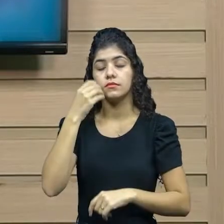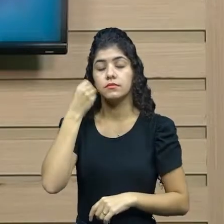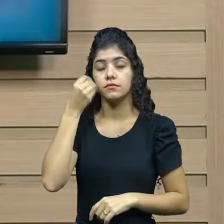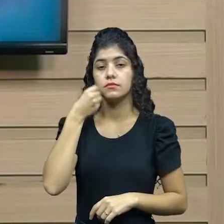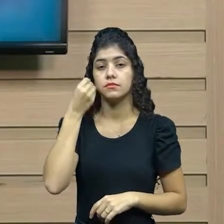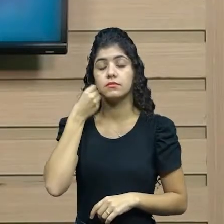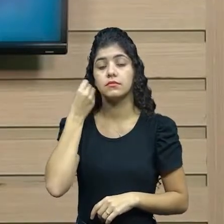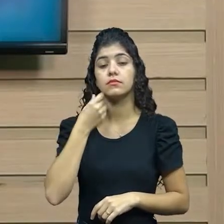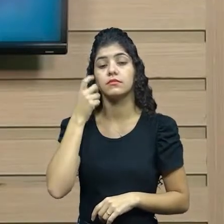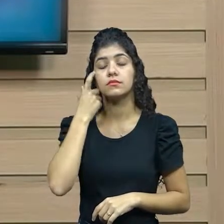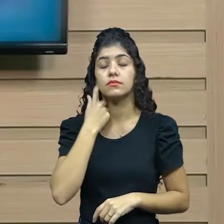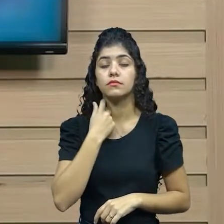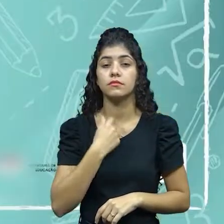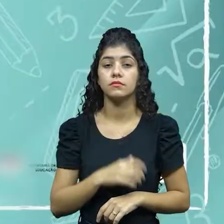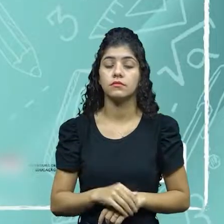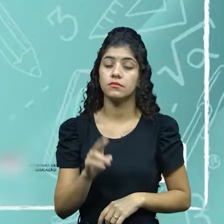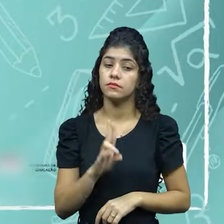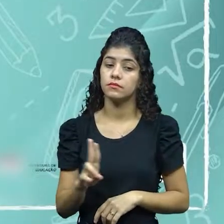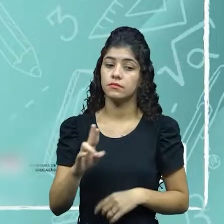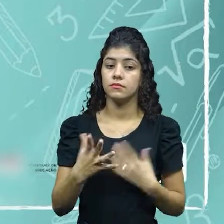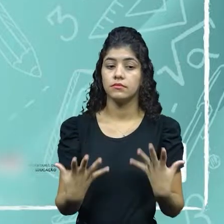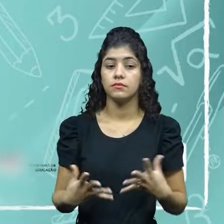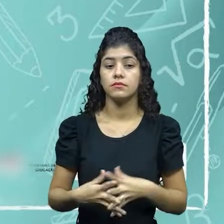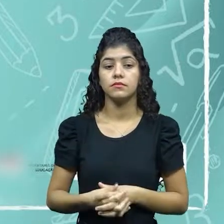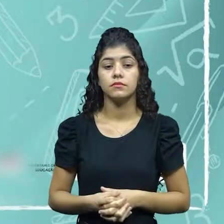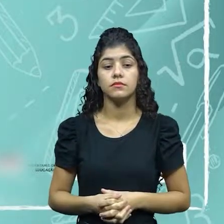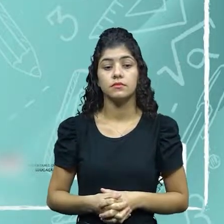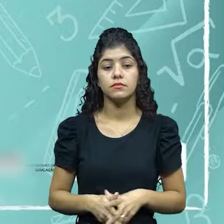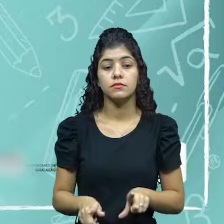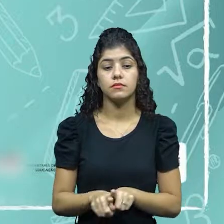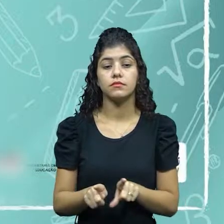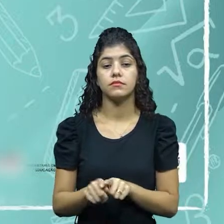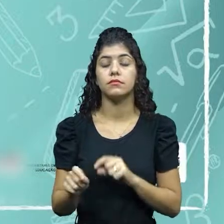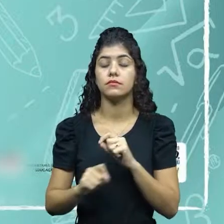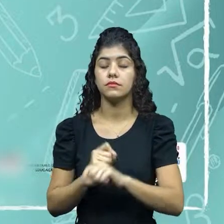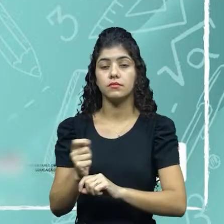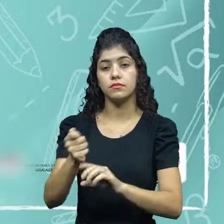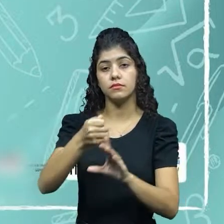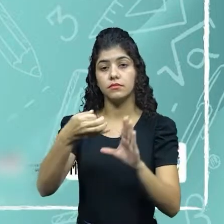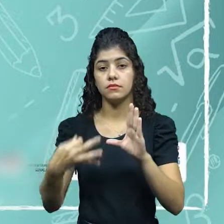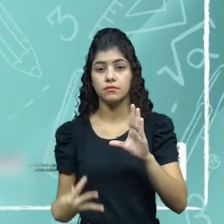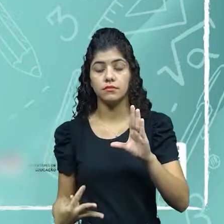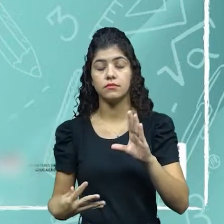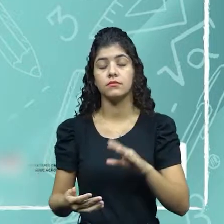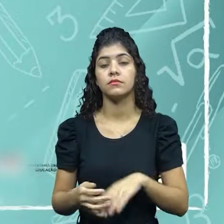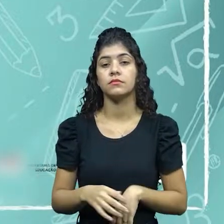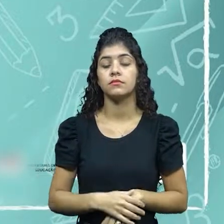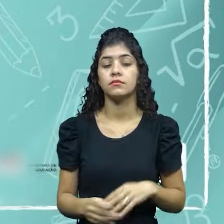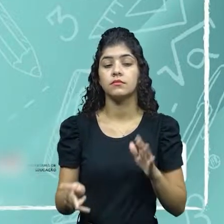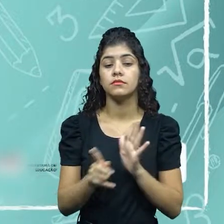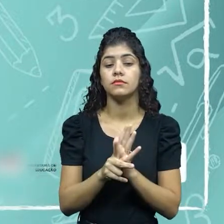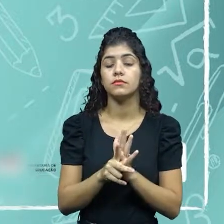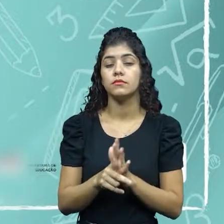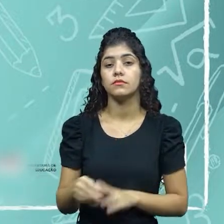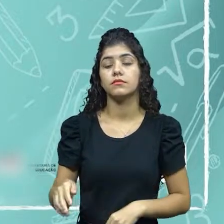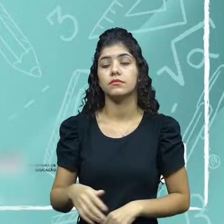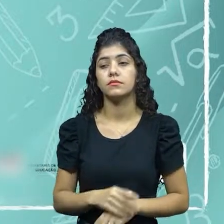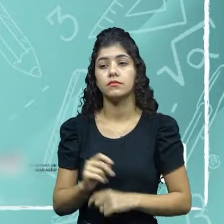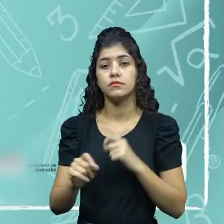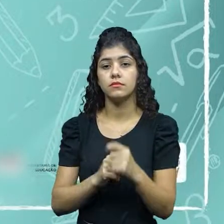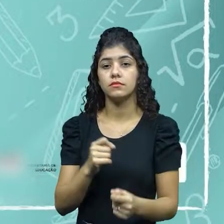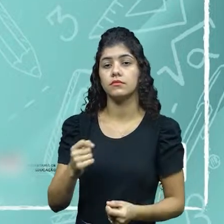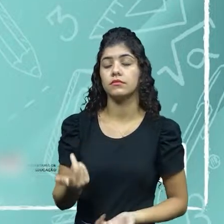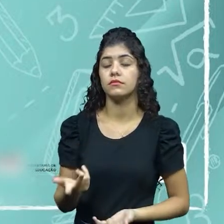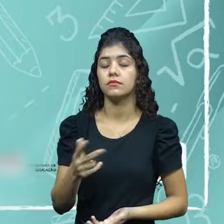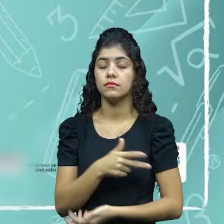experiências aplicadas. Outra coisa, sobre as propriedades, sobre bens duráveis,